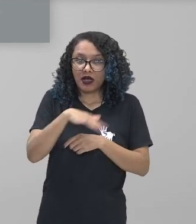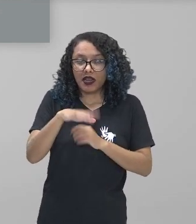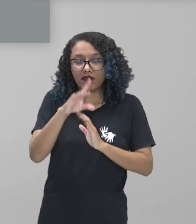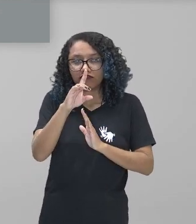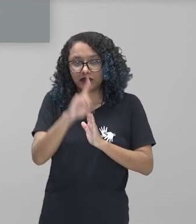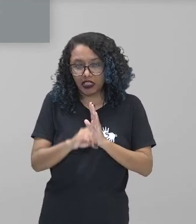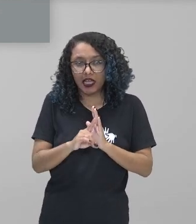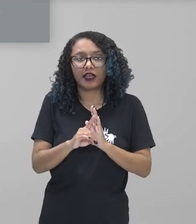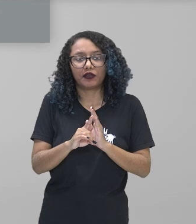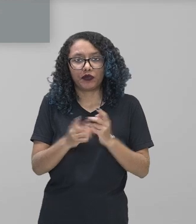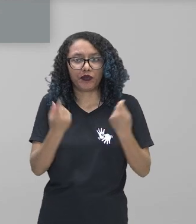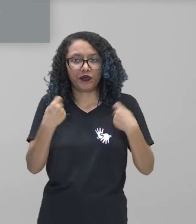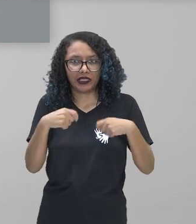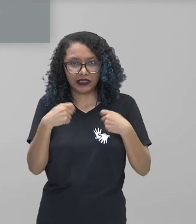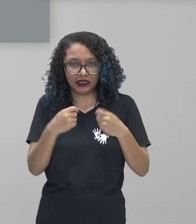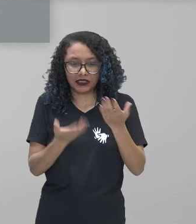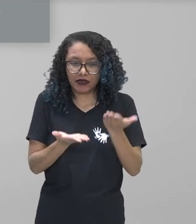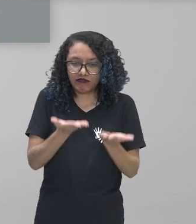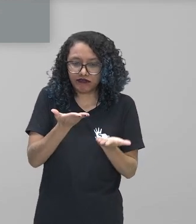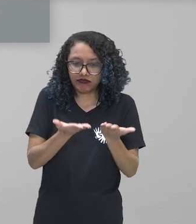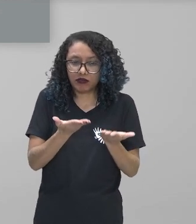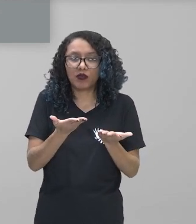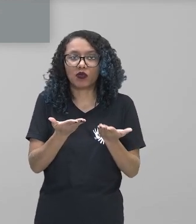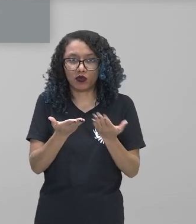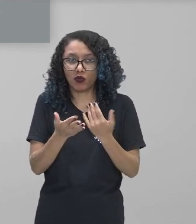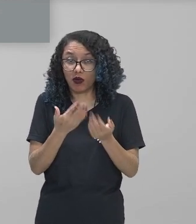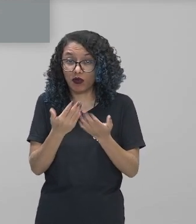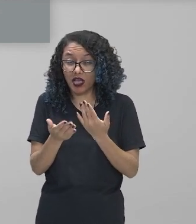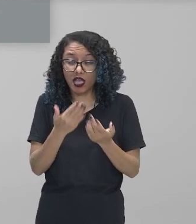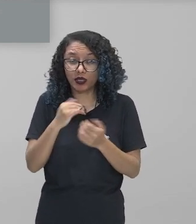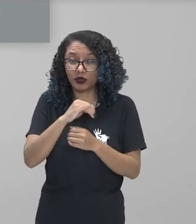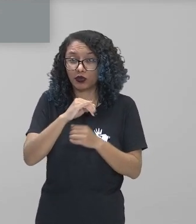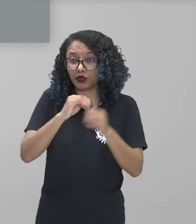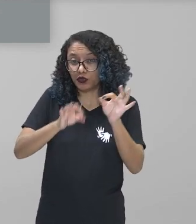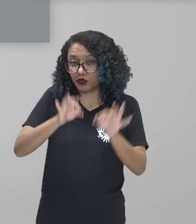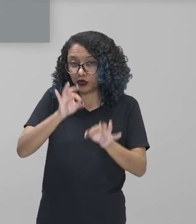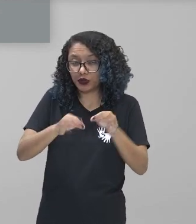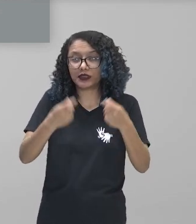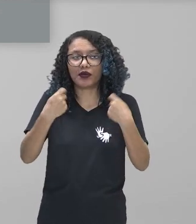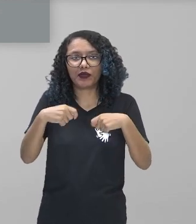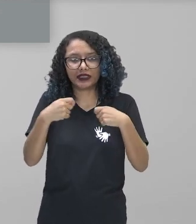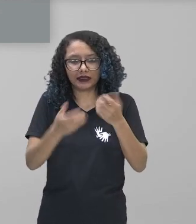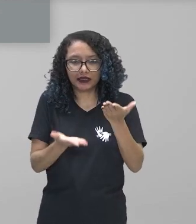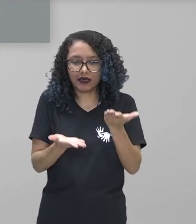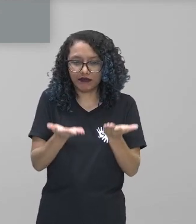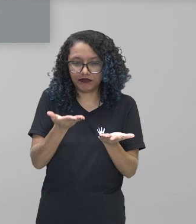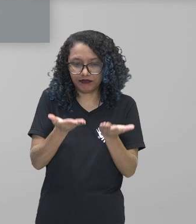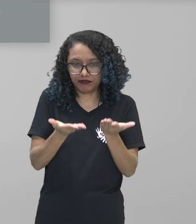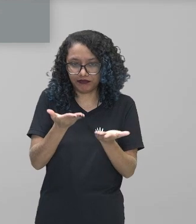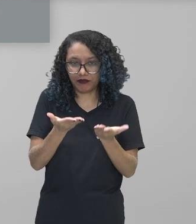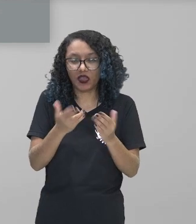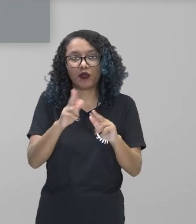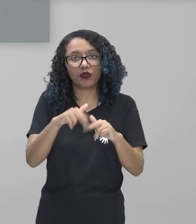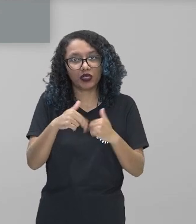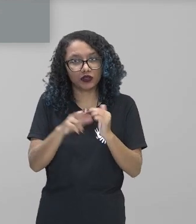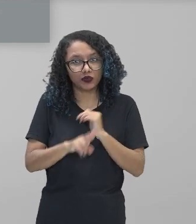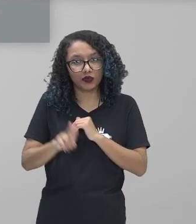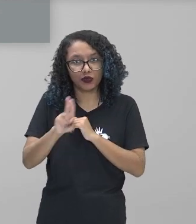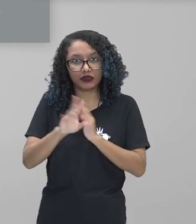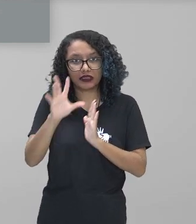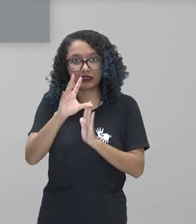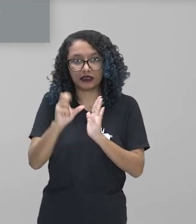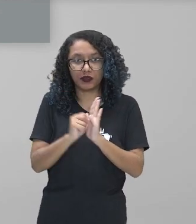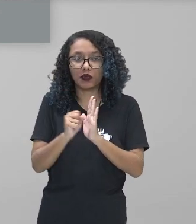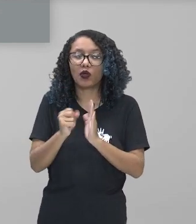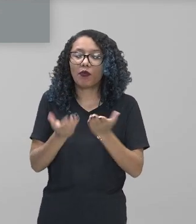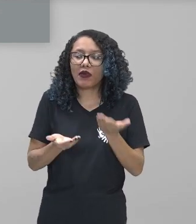ter, toda a lei, toda a justiça tem que ter um equilíbrio. Então, por isso o símbolo da balança,